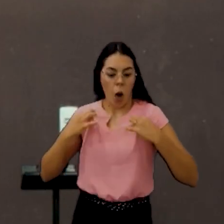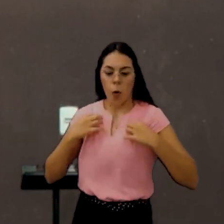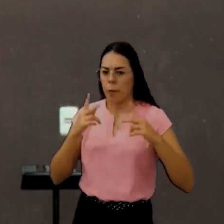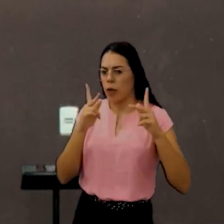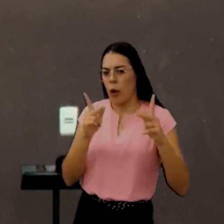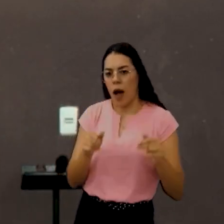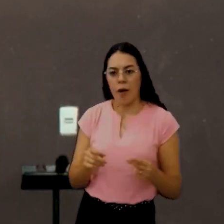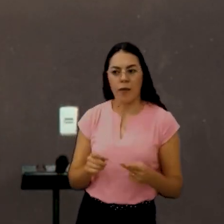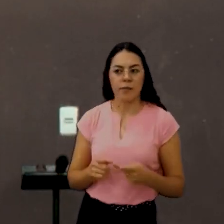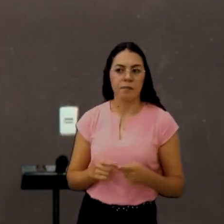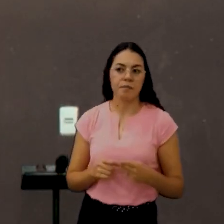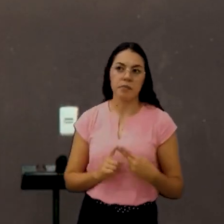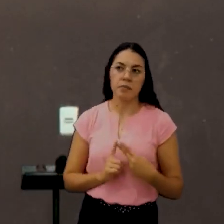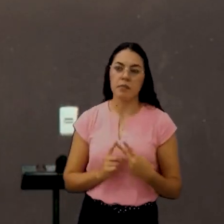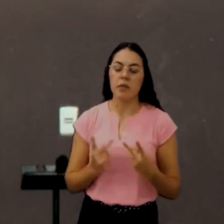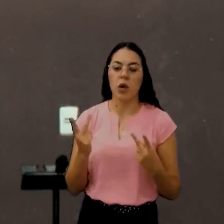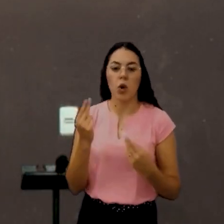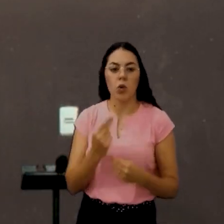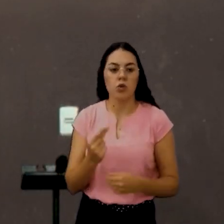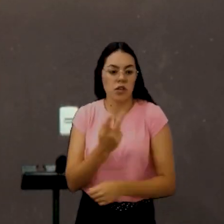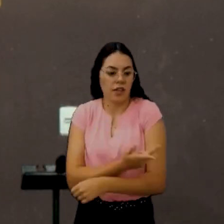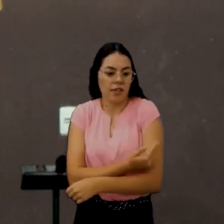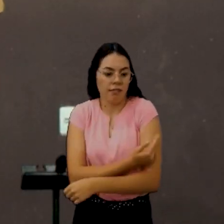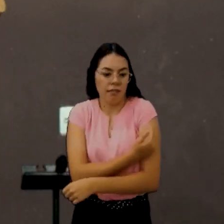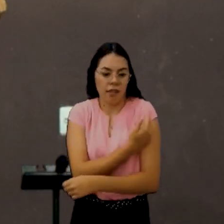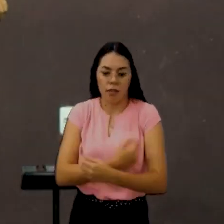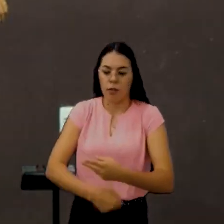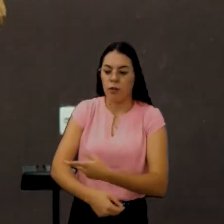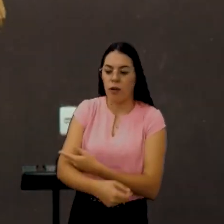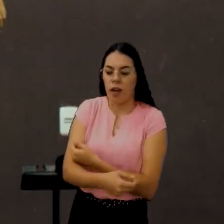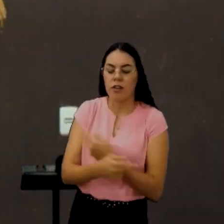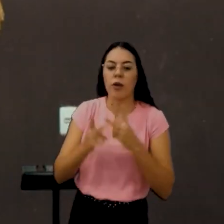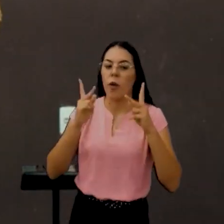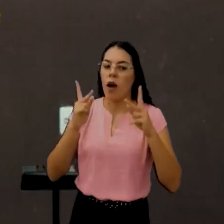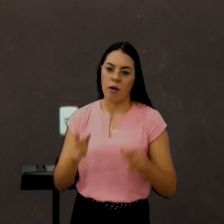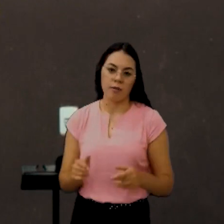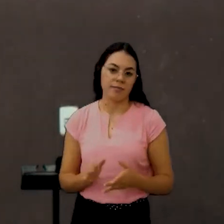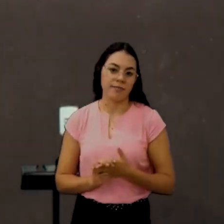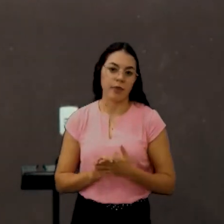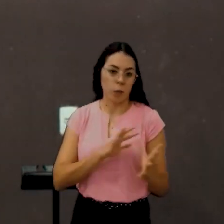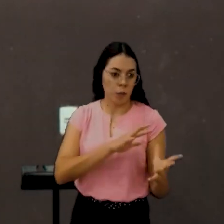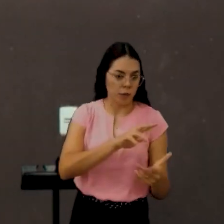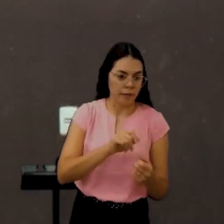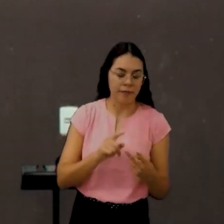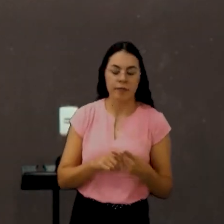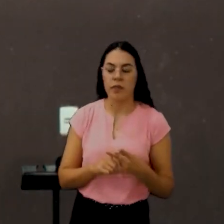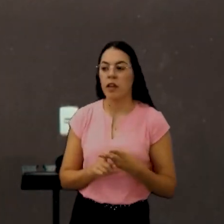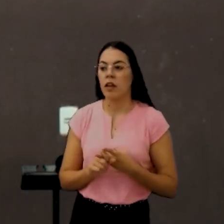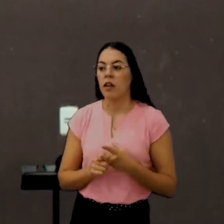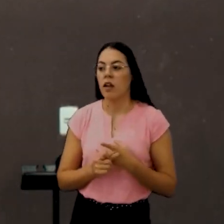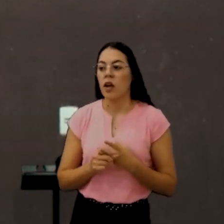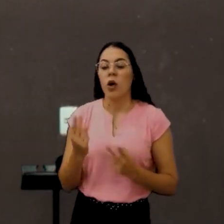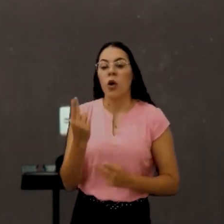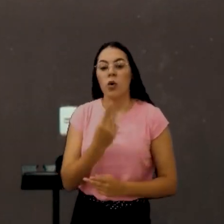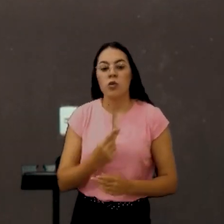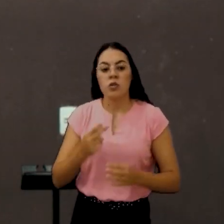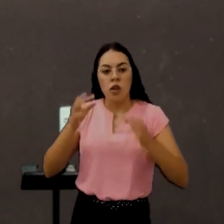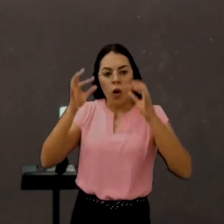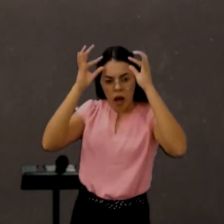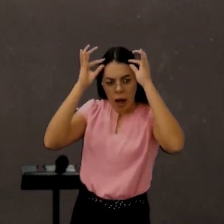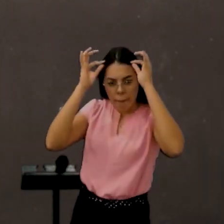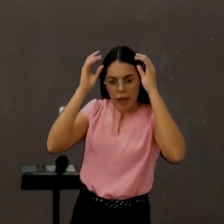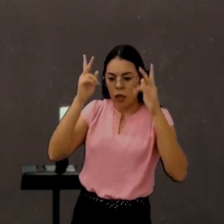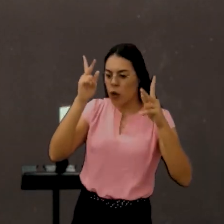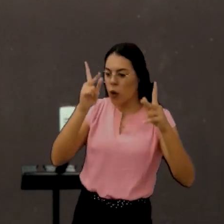igual, eles usam marcas no corpo permanente de mesmo modo, eles usam cabelo